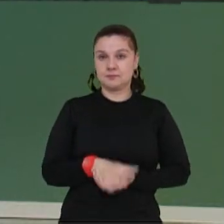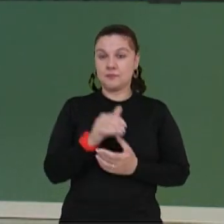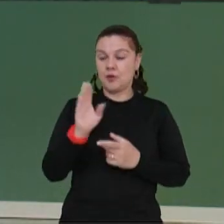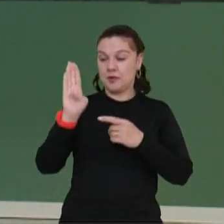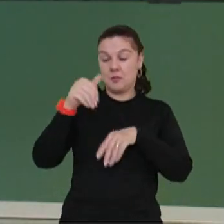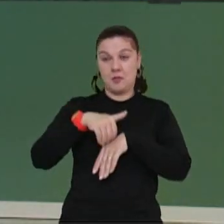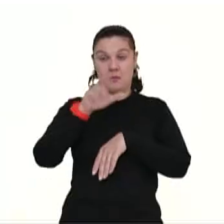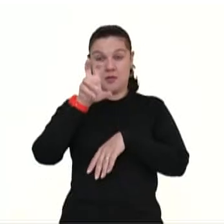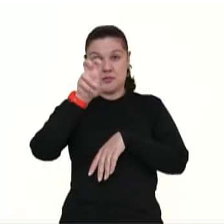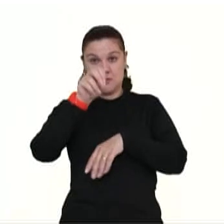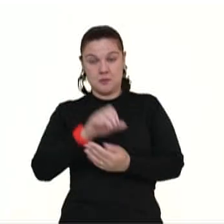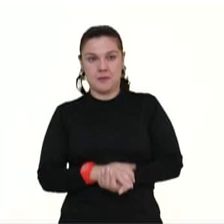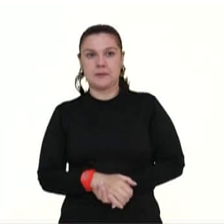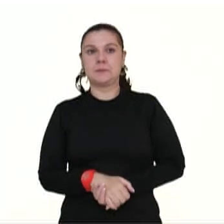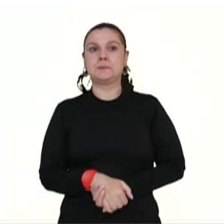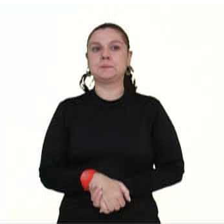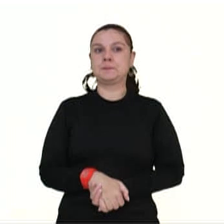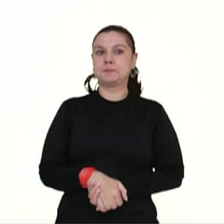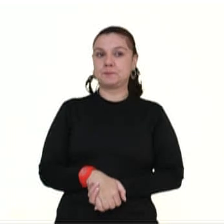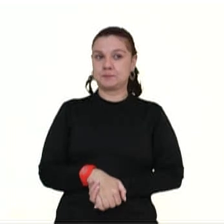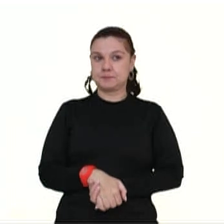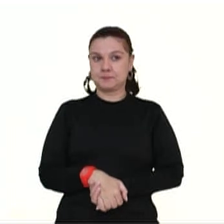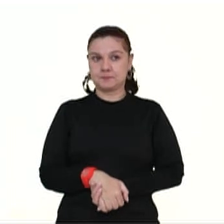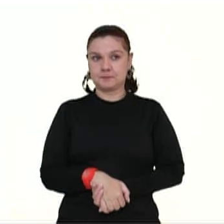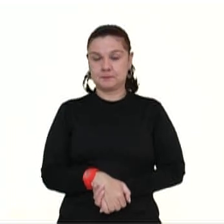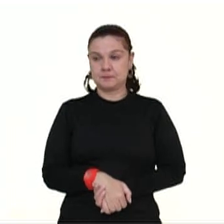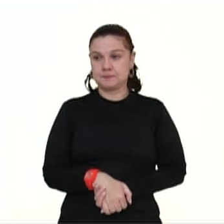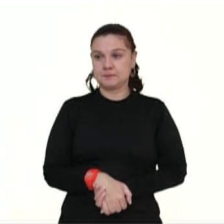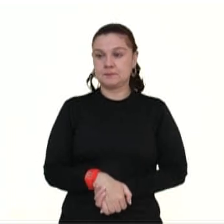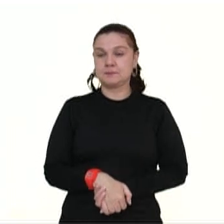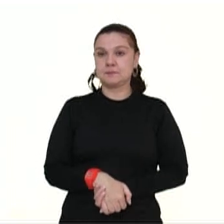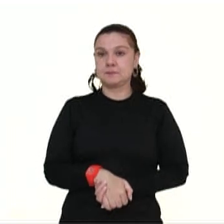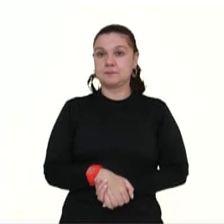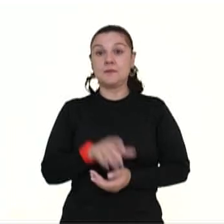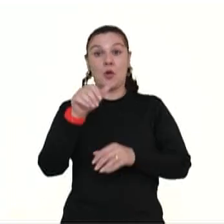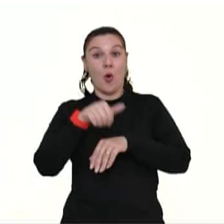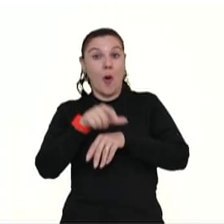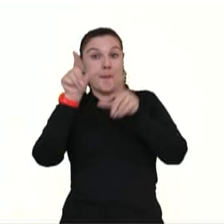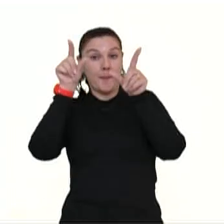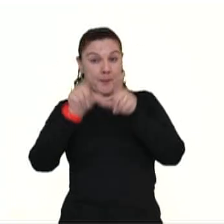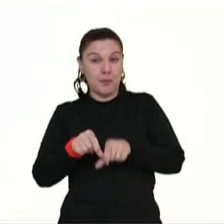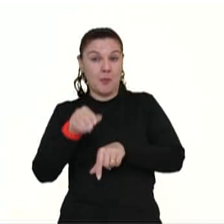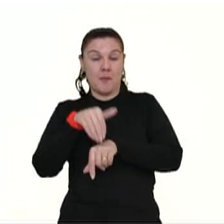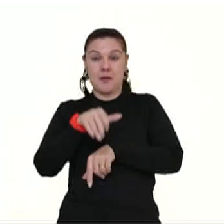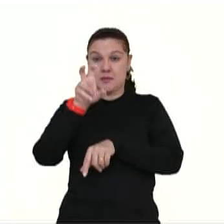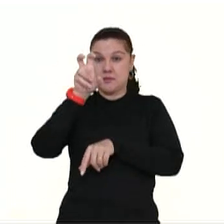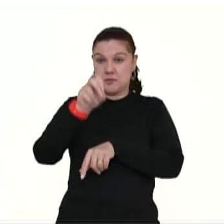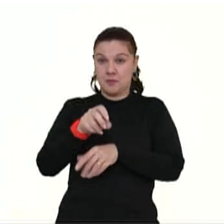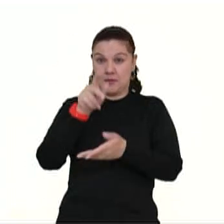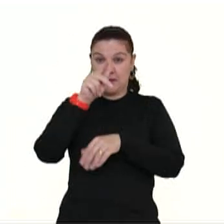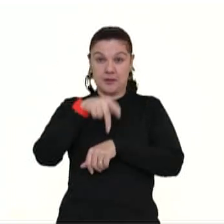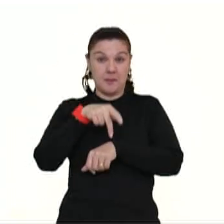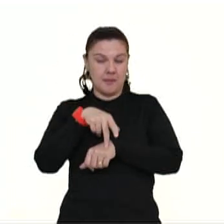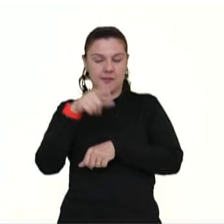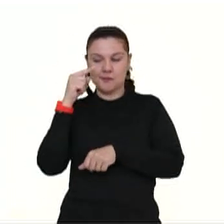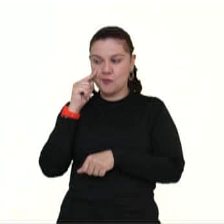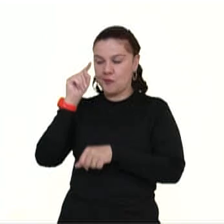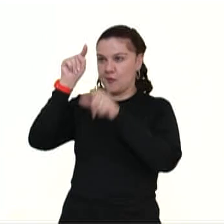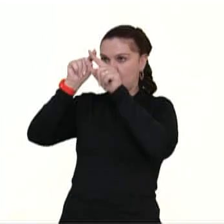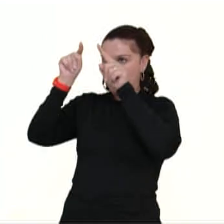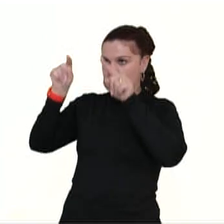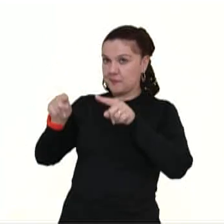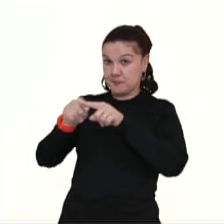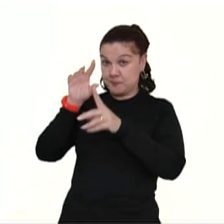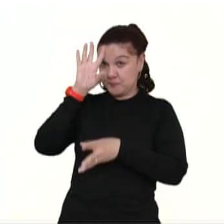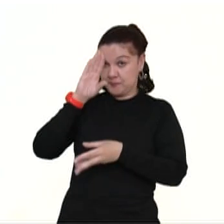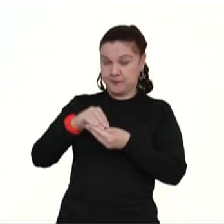B mesmo, certo? A minoria possui mais de 50 pedras. Bem tranquila essa questão, só uma questão de você olhar ali a tabelinha e